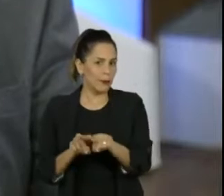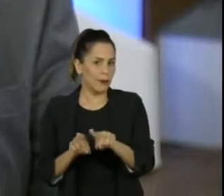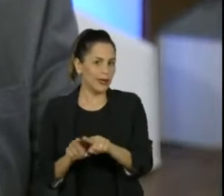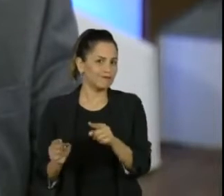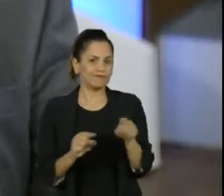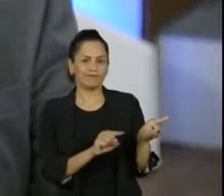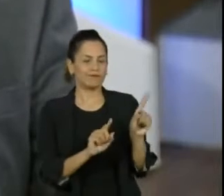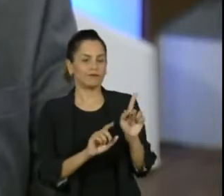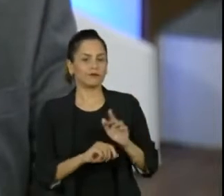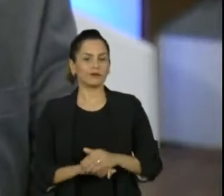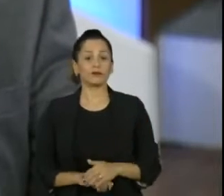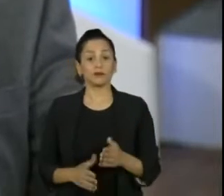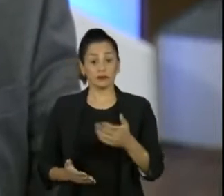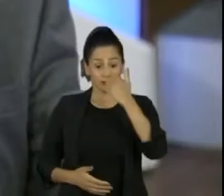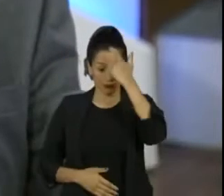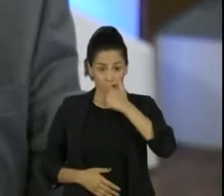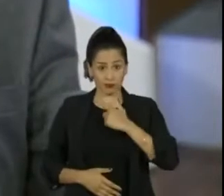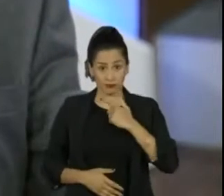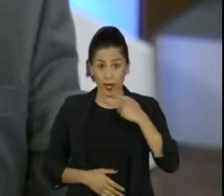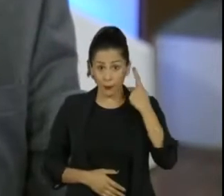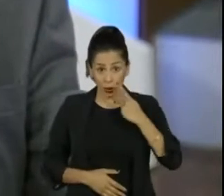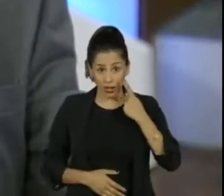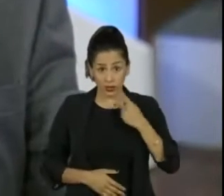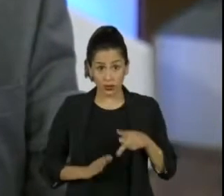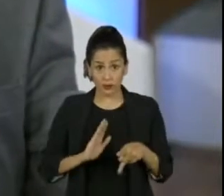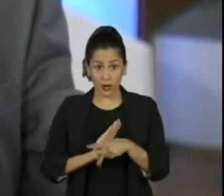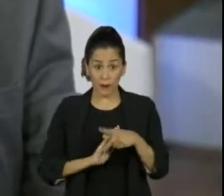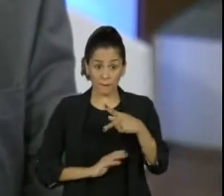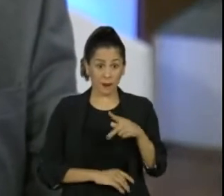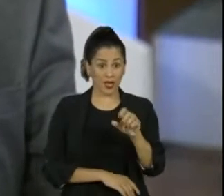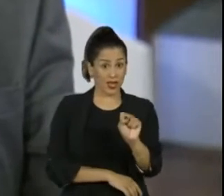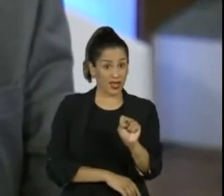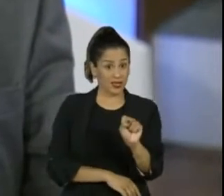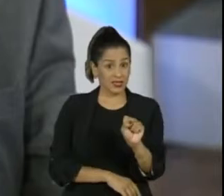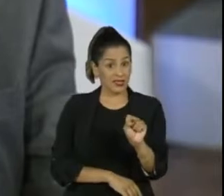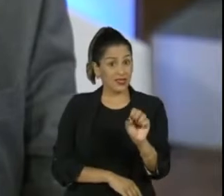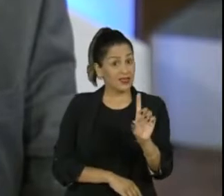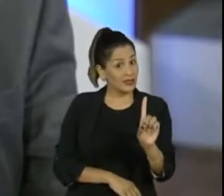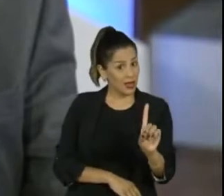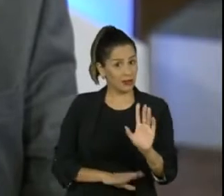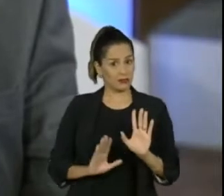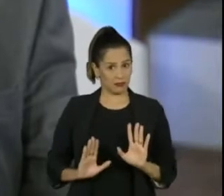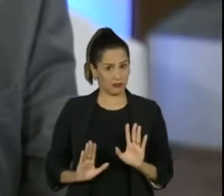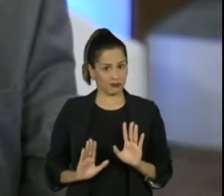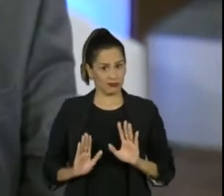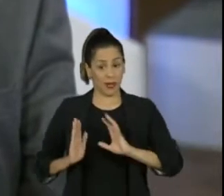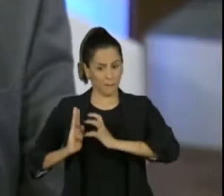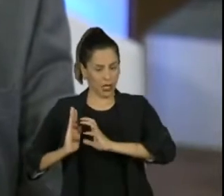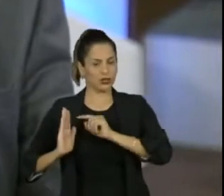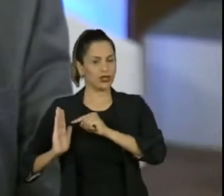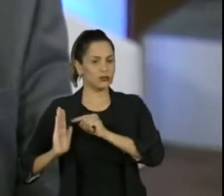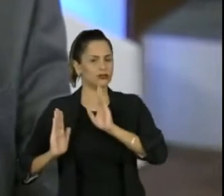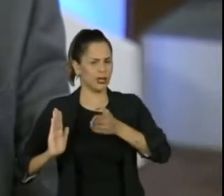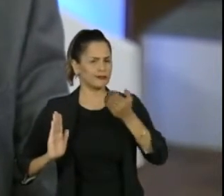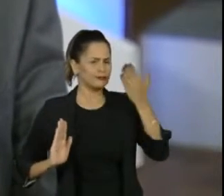um político do PSD. E o PSD, como disse o presidente Kassab, tem candidato